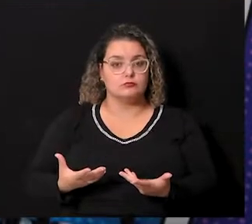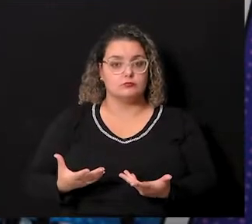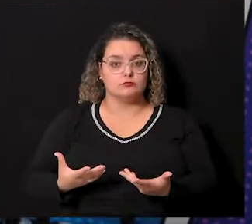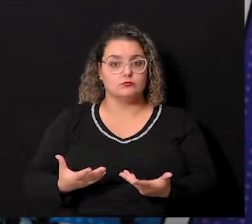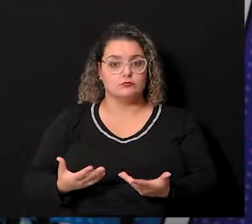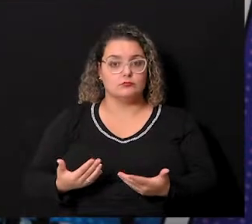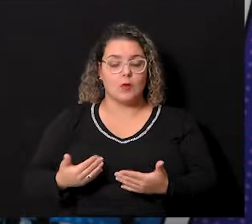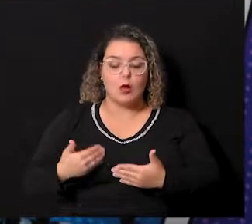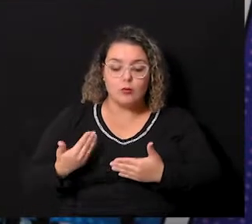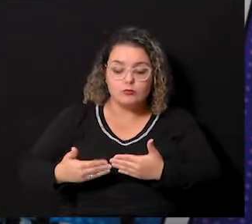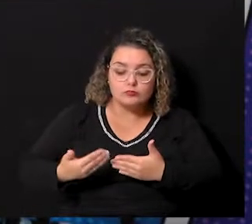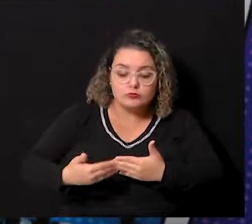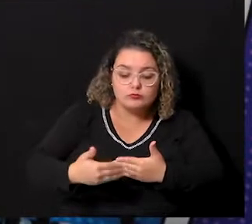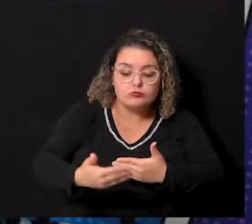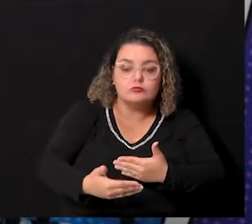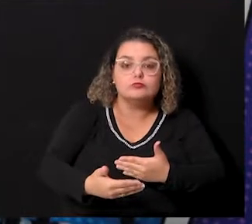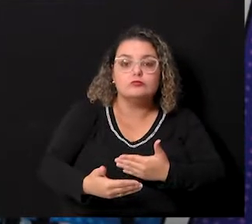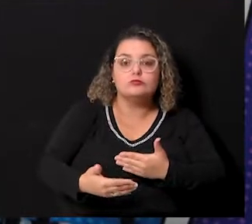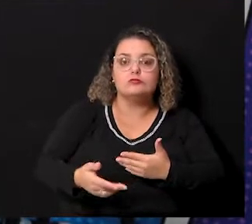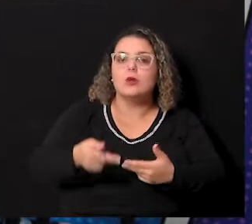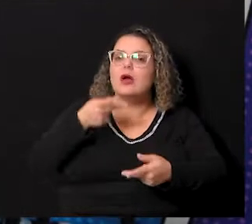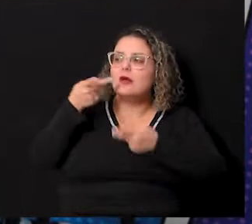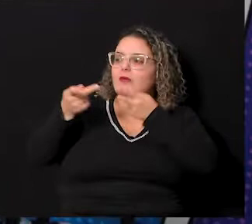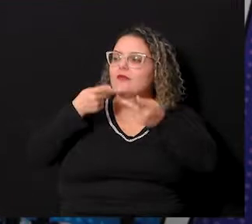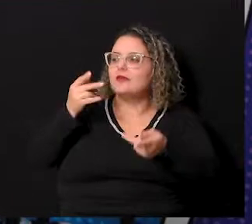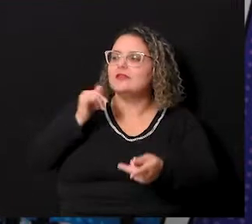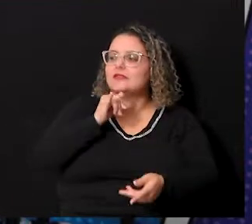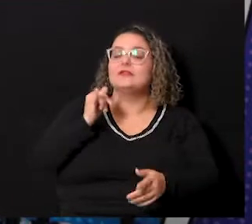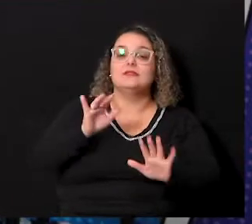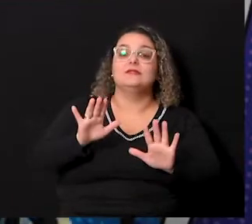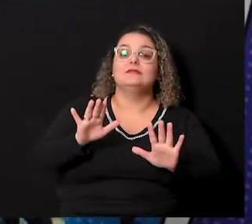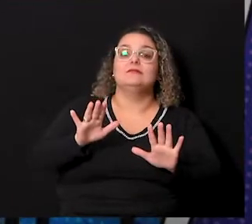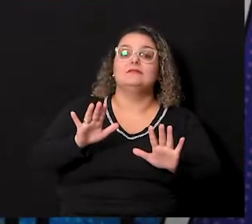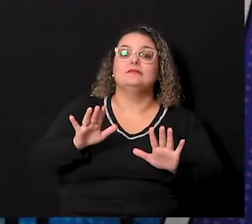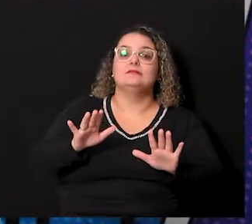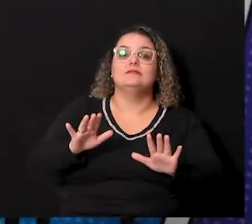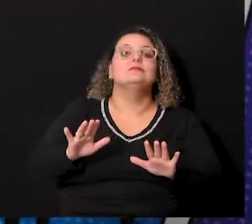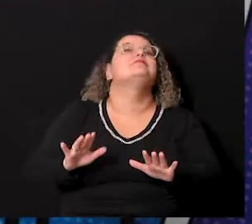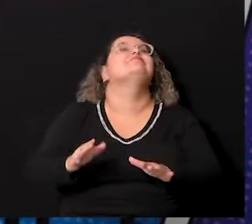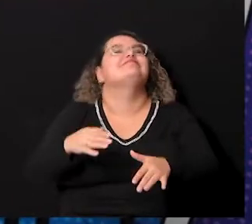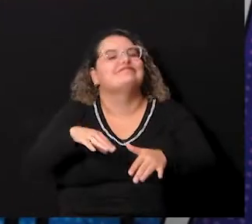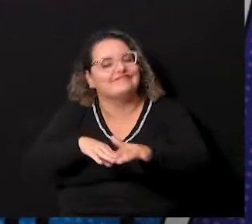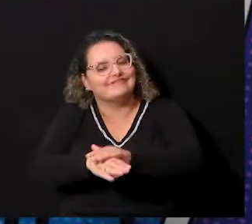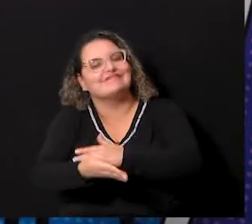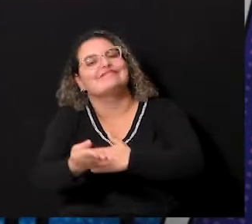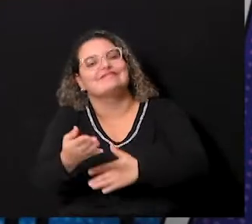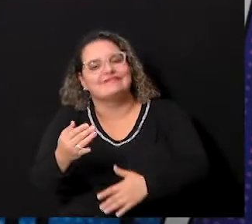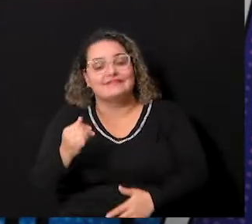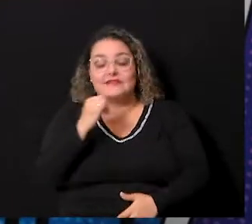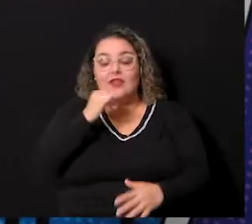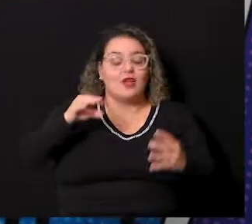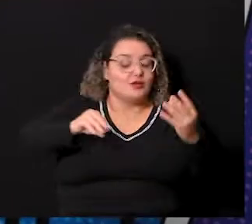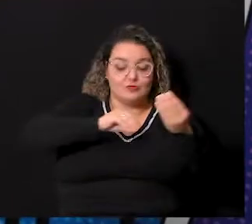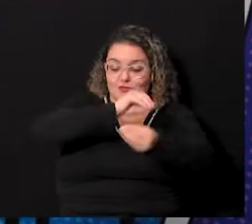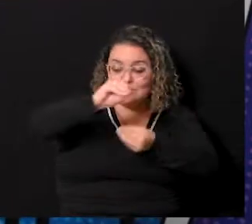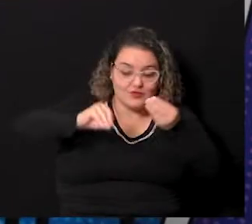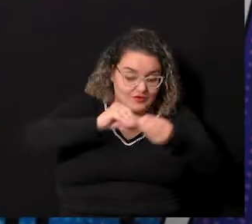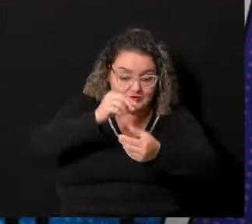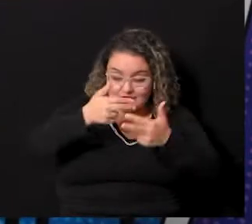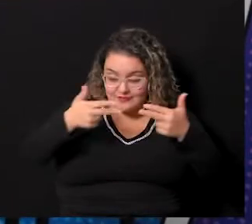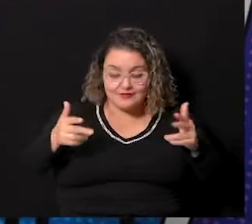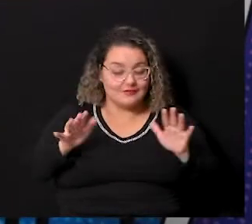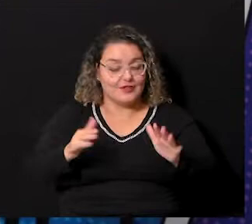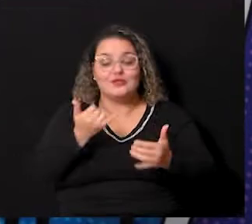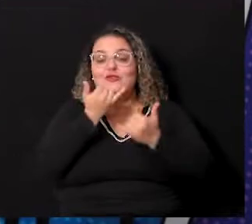a leva a um percurso realmente... Eu estou falando meio italiano porque a gente ainda na Itália acaba misturando um pouco